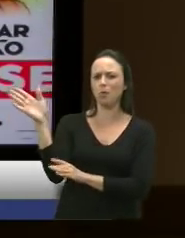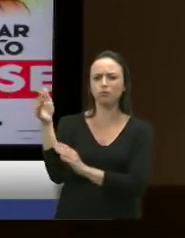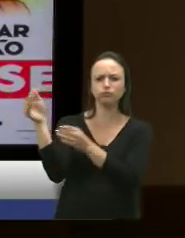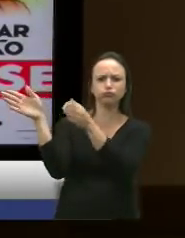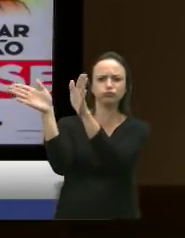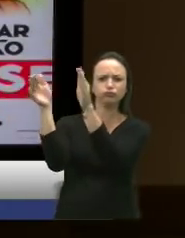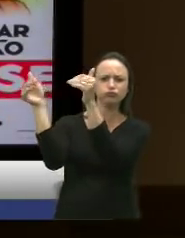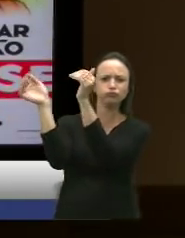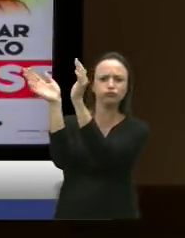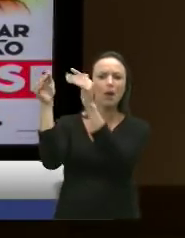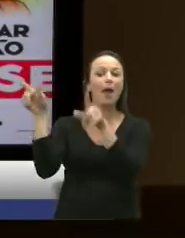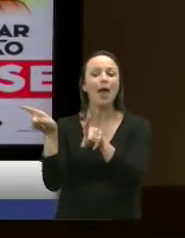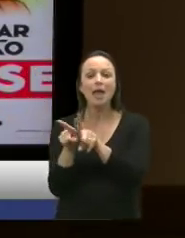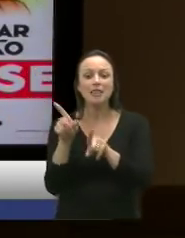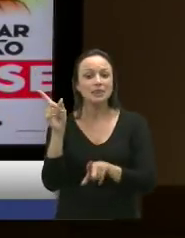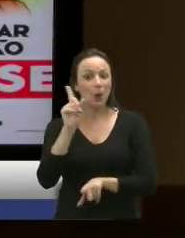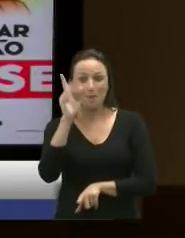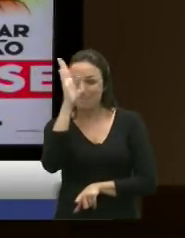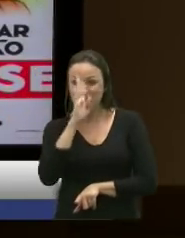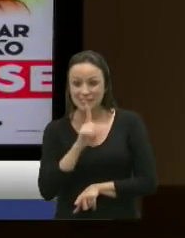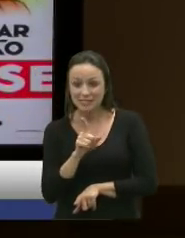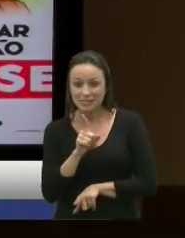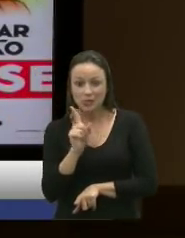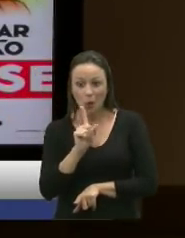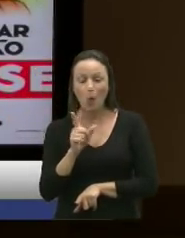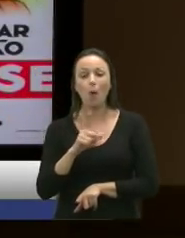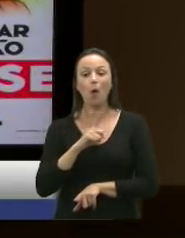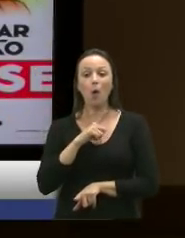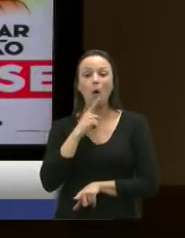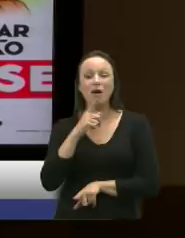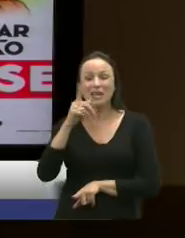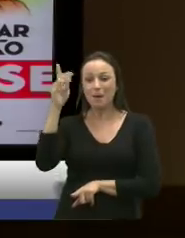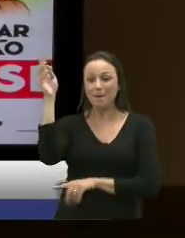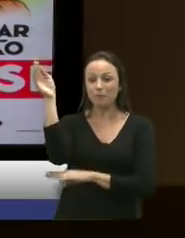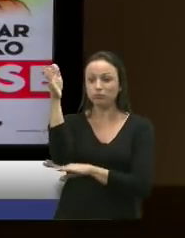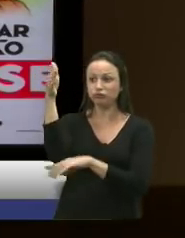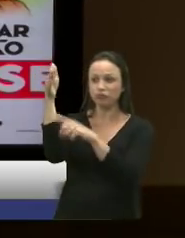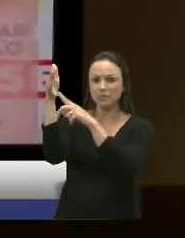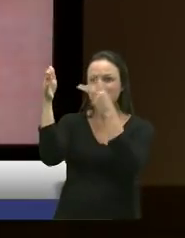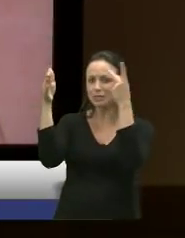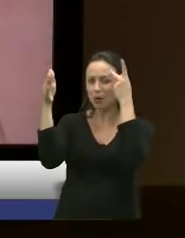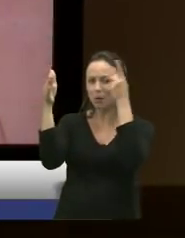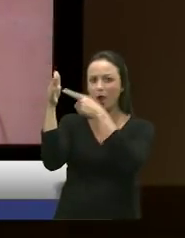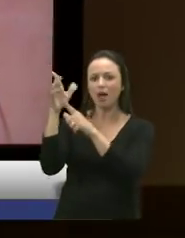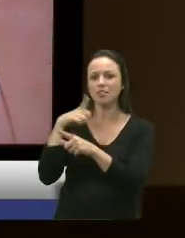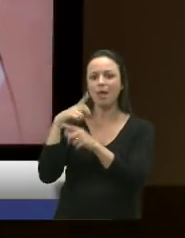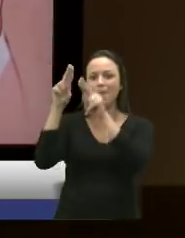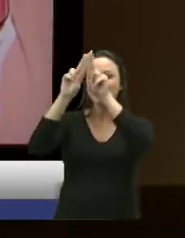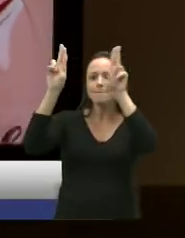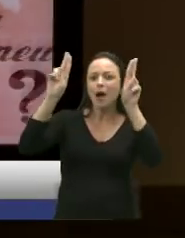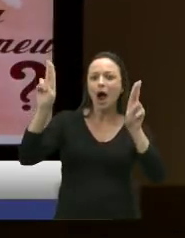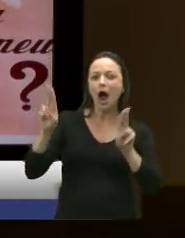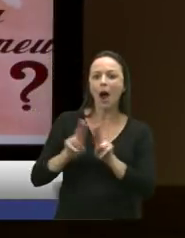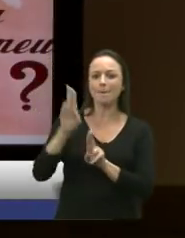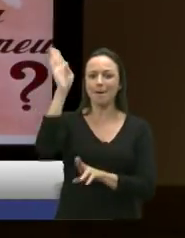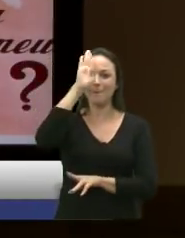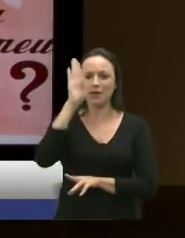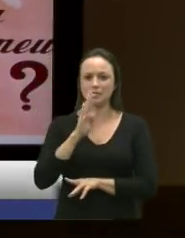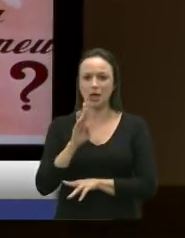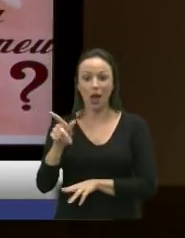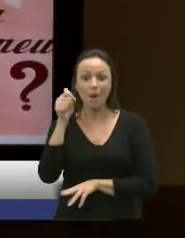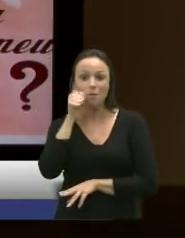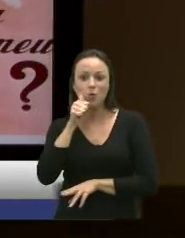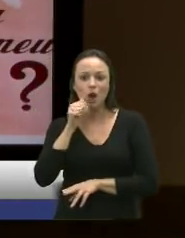do Brasil, repito, a bandeira de São Paulo traz um mapa do Brasil. As mulheres, não só